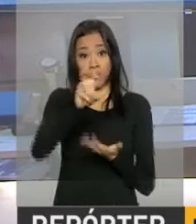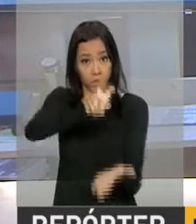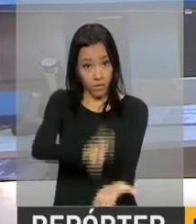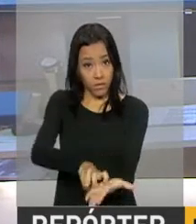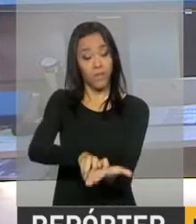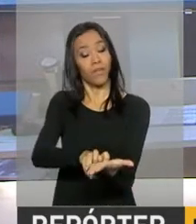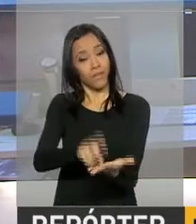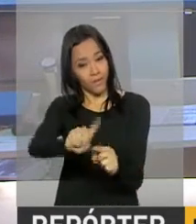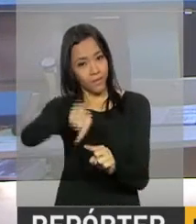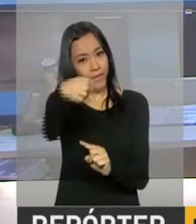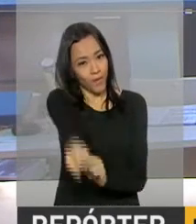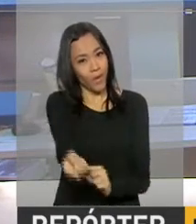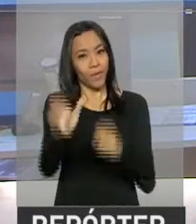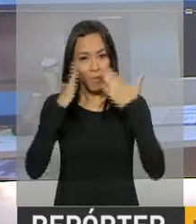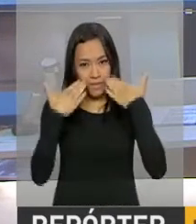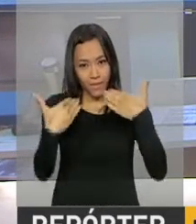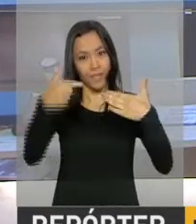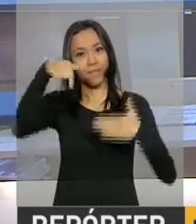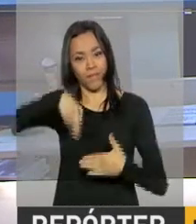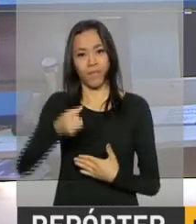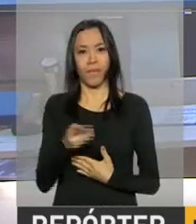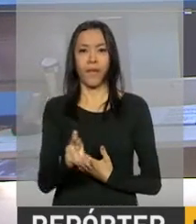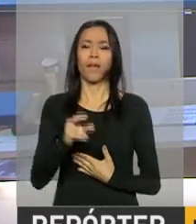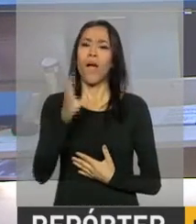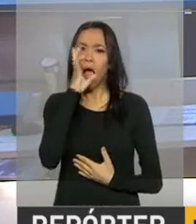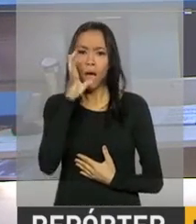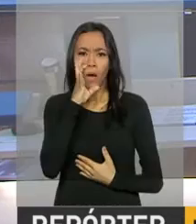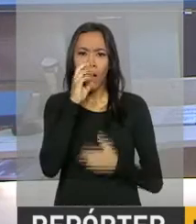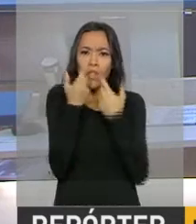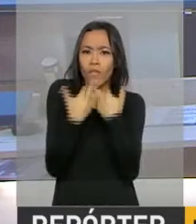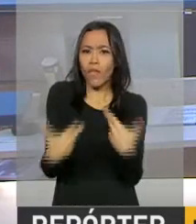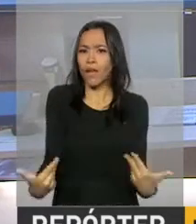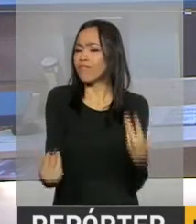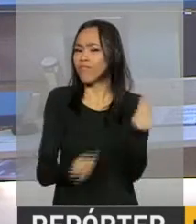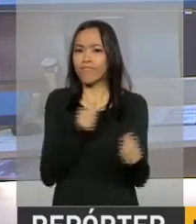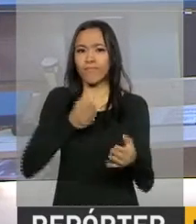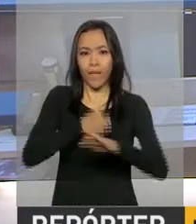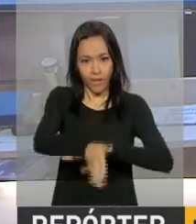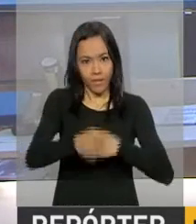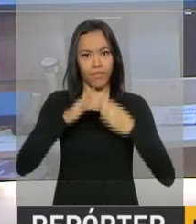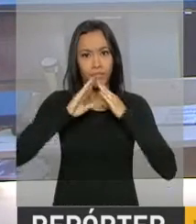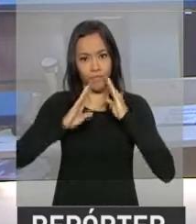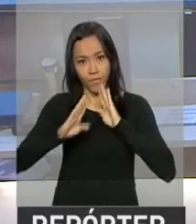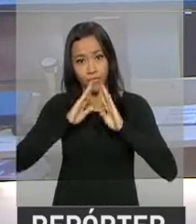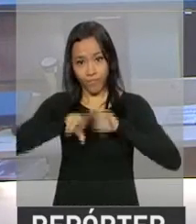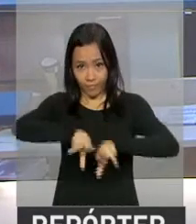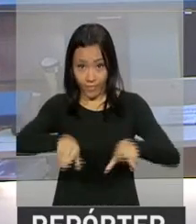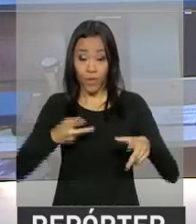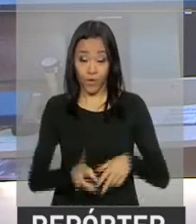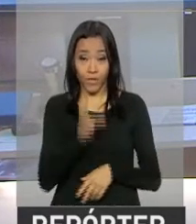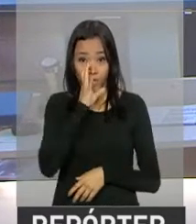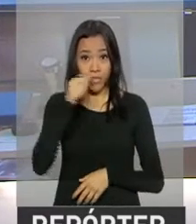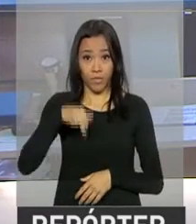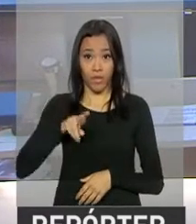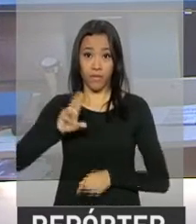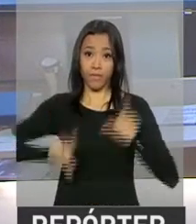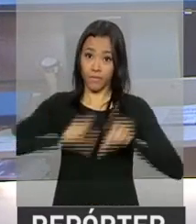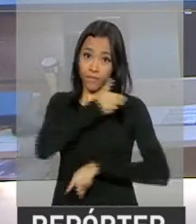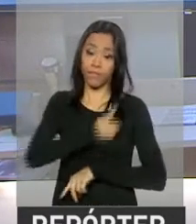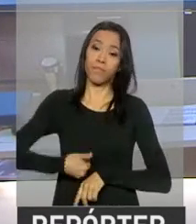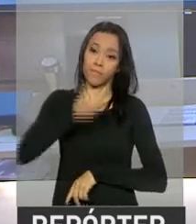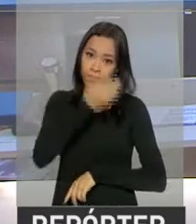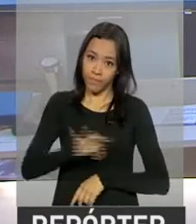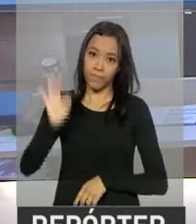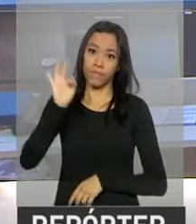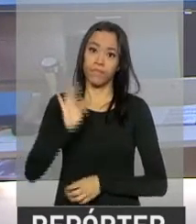na próxima edição do repórter nbr acompanhe também as novidades em nossas redes sociais continue com a gente aqui na nbr a